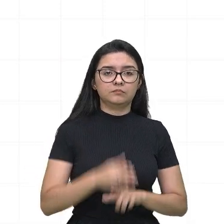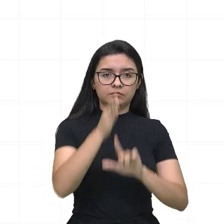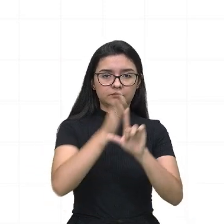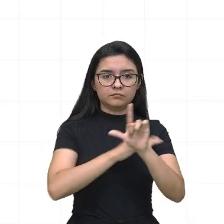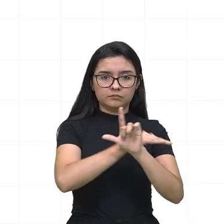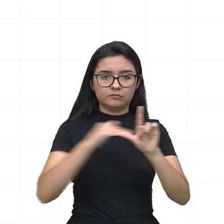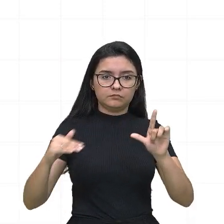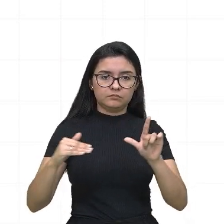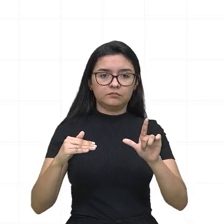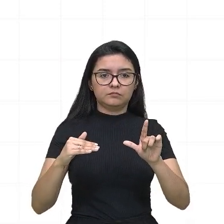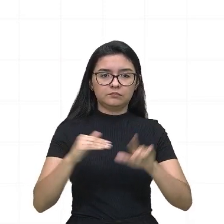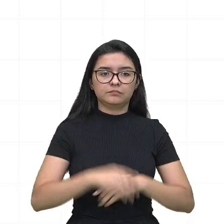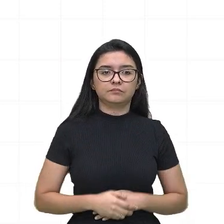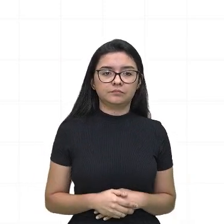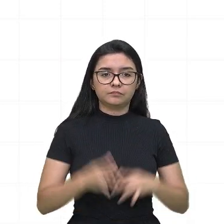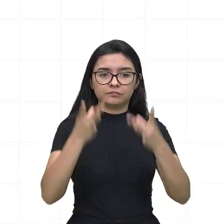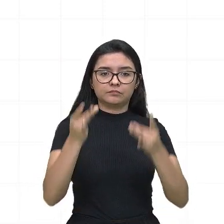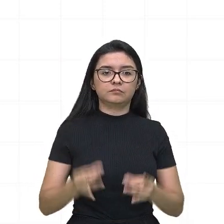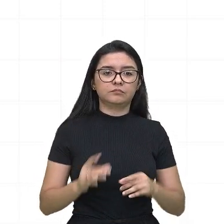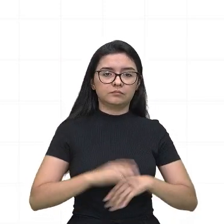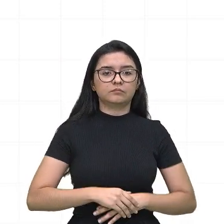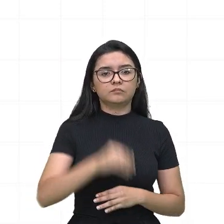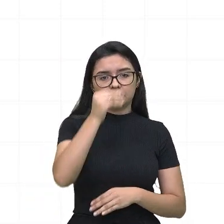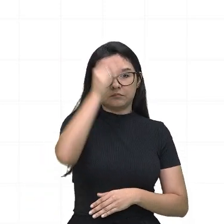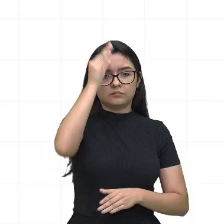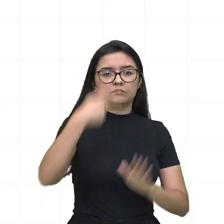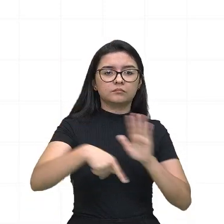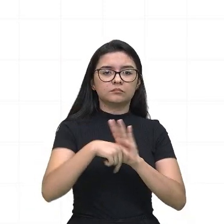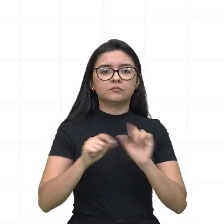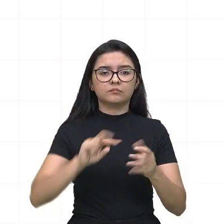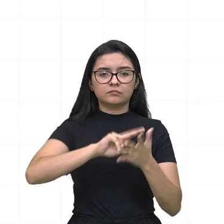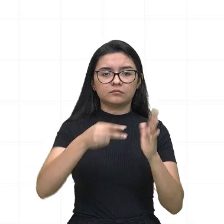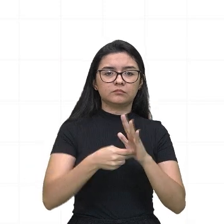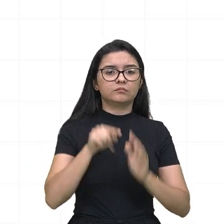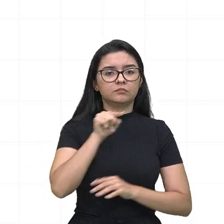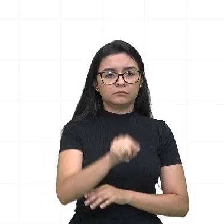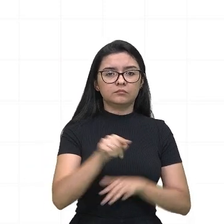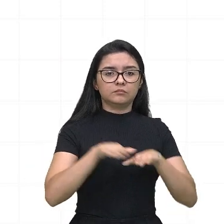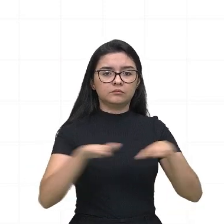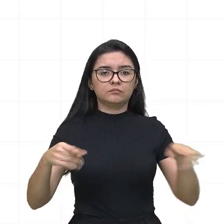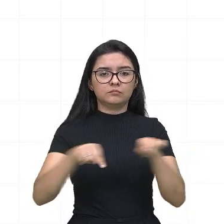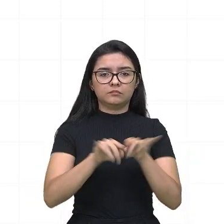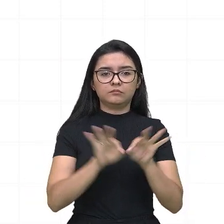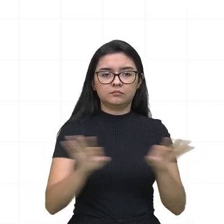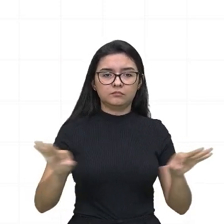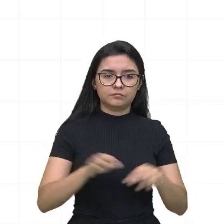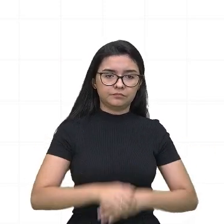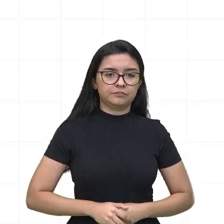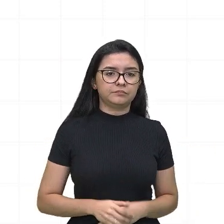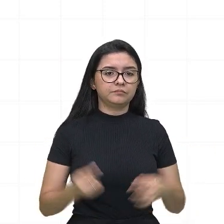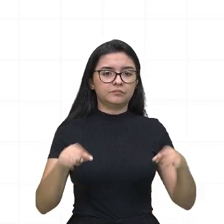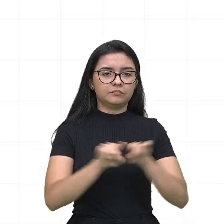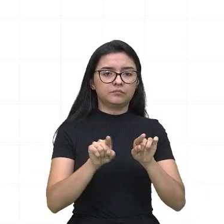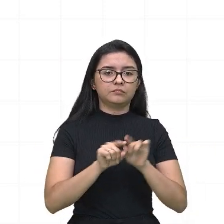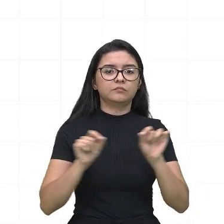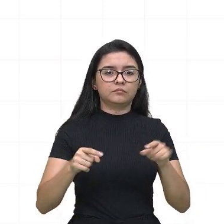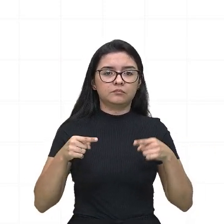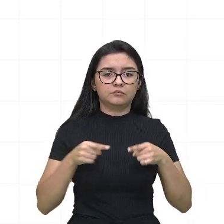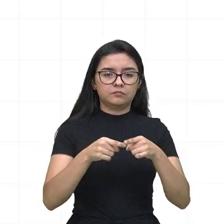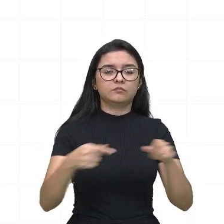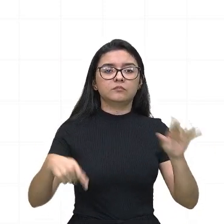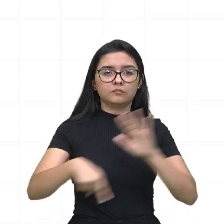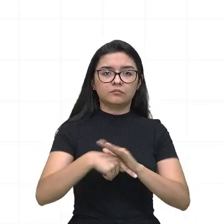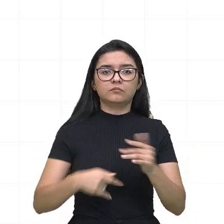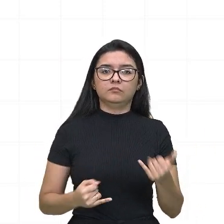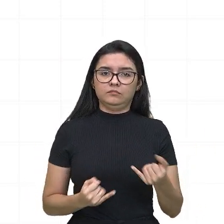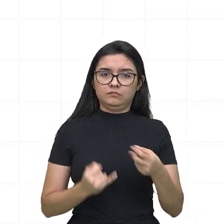plano cartesiano. Detalhamento. Noções primitivas, ponto, plano e reta. Associação dos vértices de um